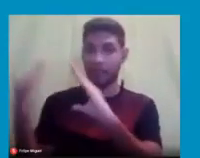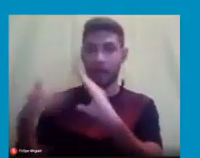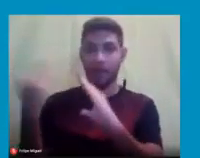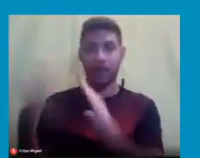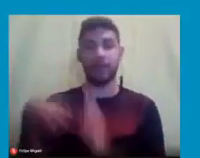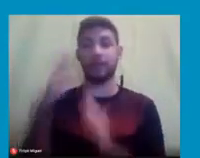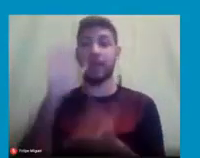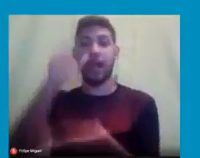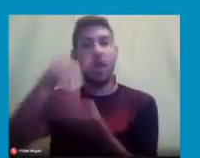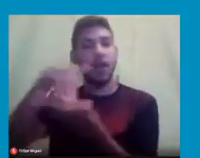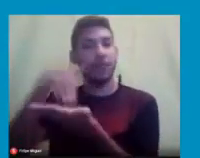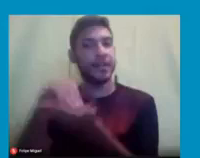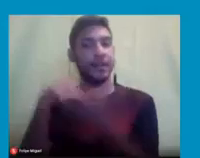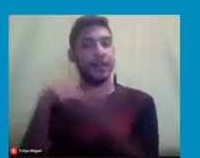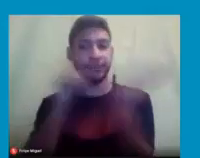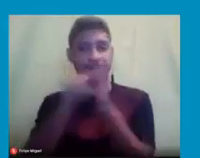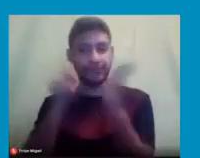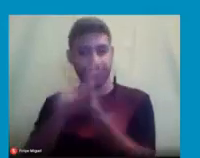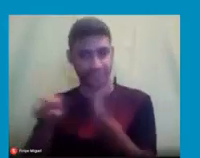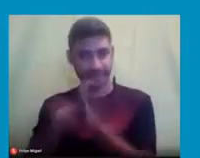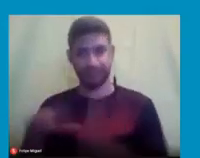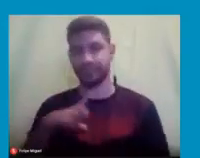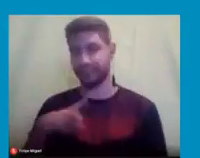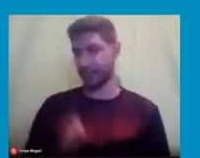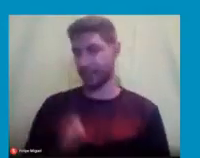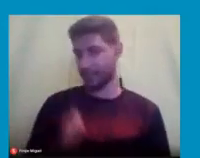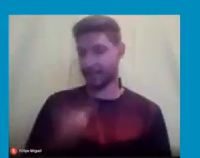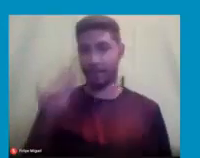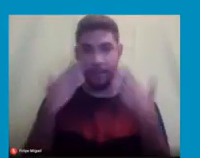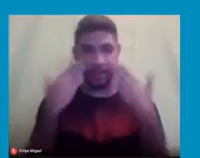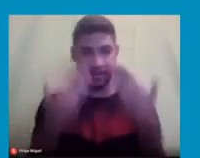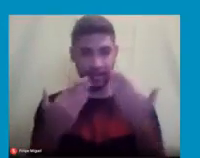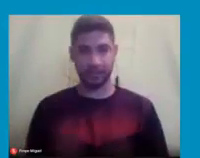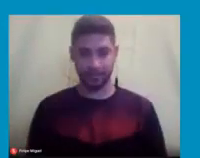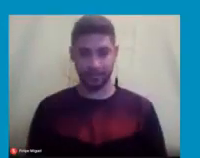ok? No final a gente vai apresentá-las.